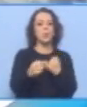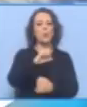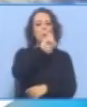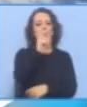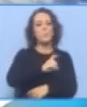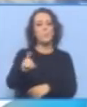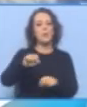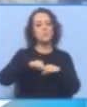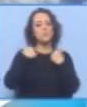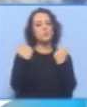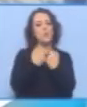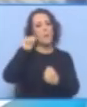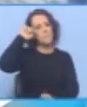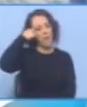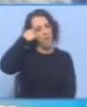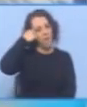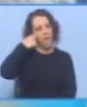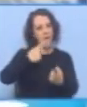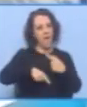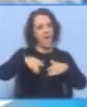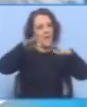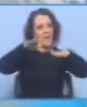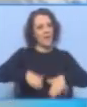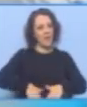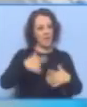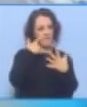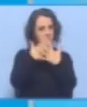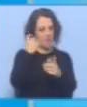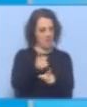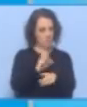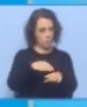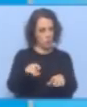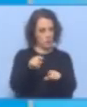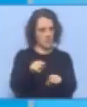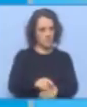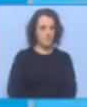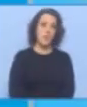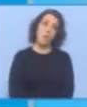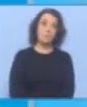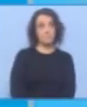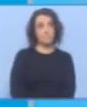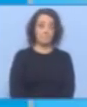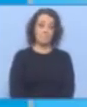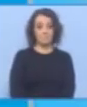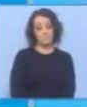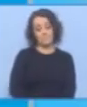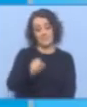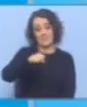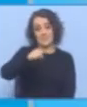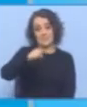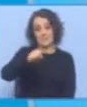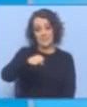social. As greves são sintoma disso? Sim, são sintoma disso.